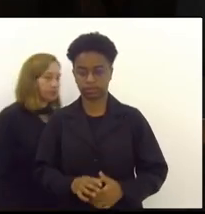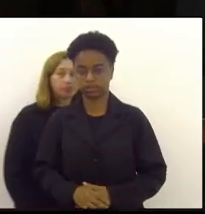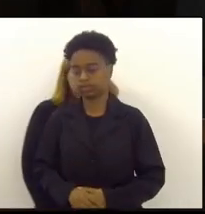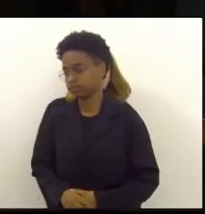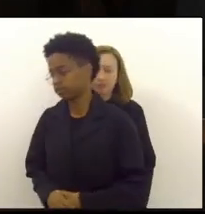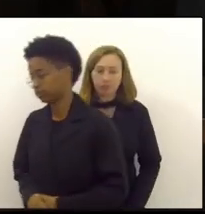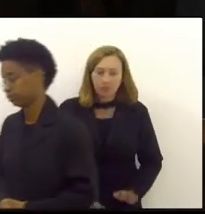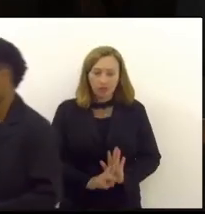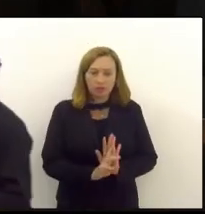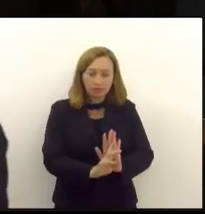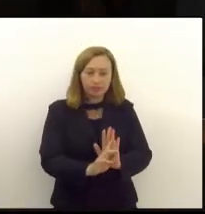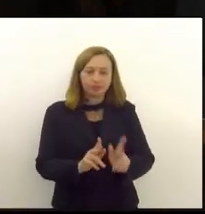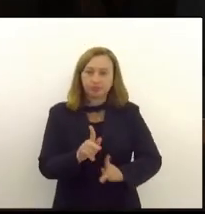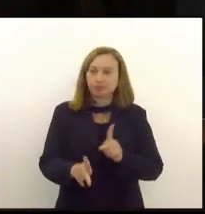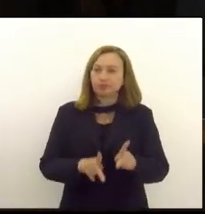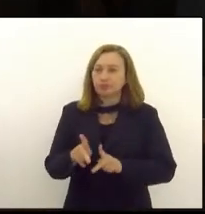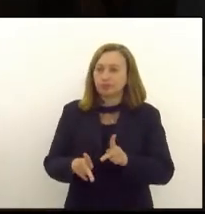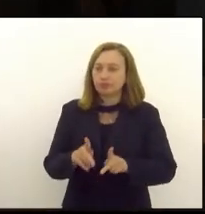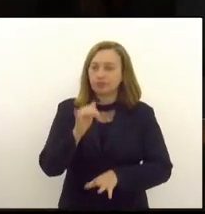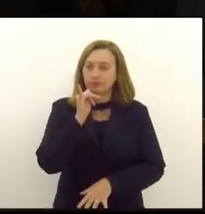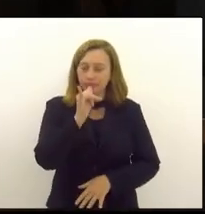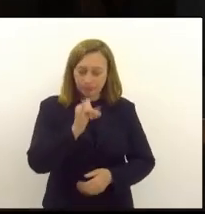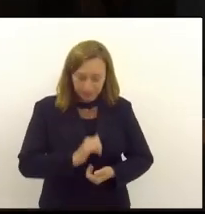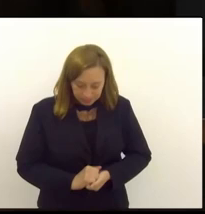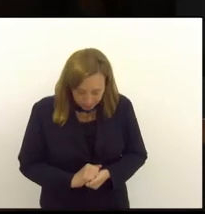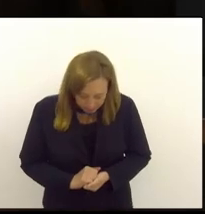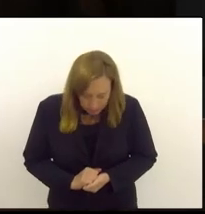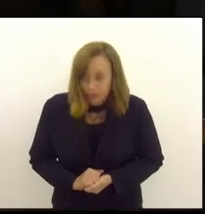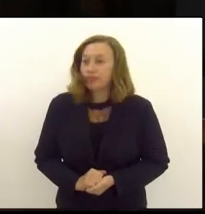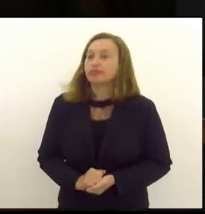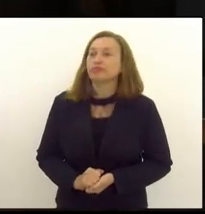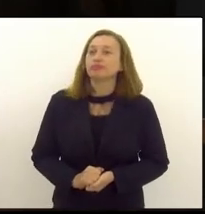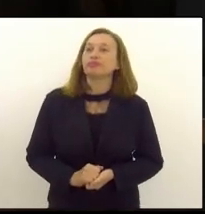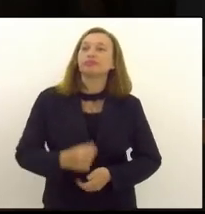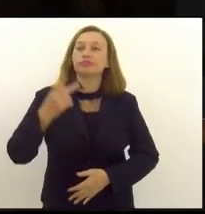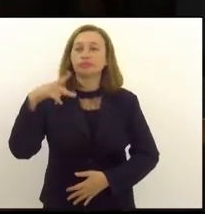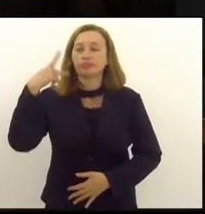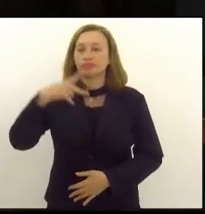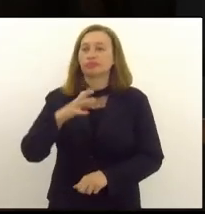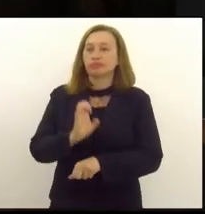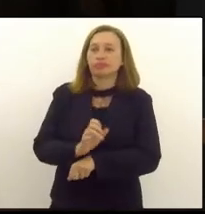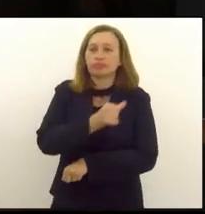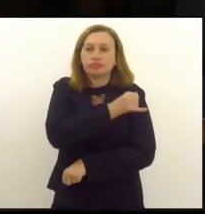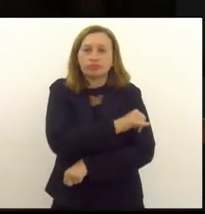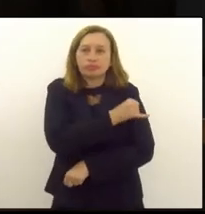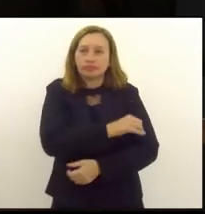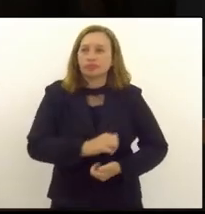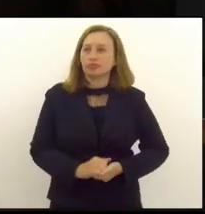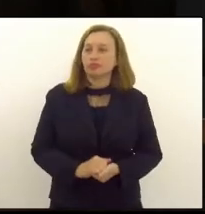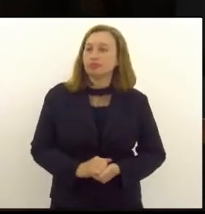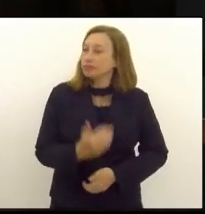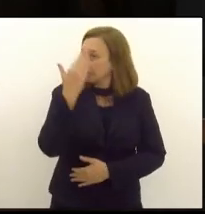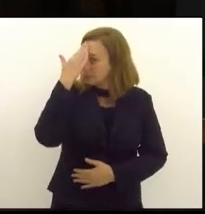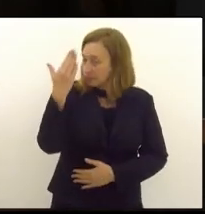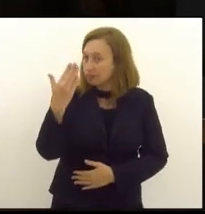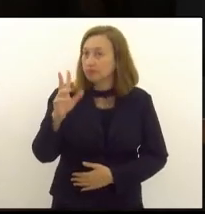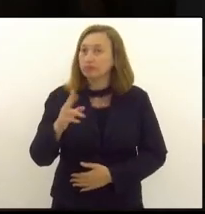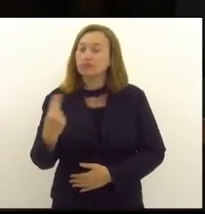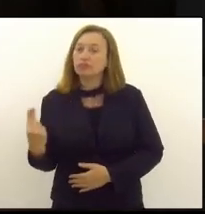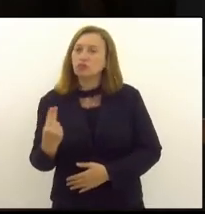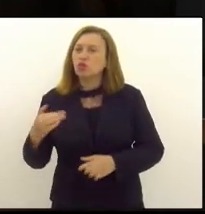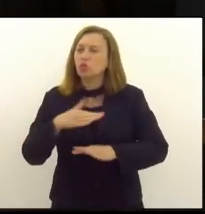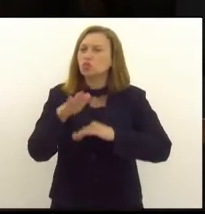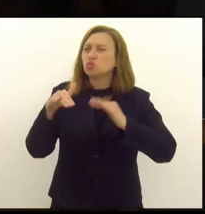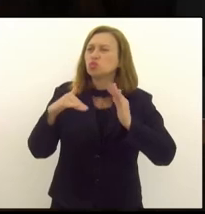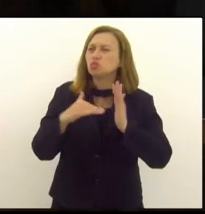Doutora Sirlene, como representante do povo fluminense e, nesta ocasião, do Parlamento do Estado do Rio de Janeiro, quero agradecer em nome de